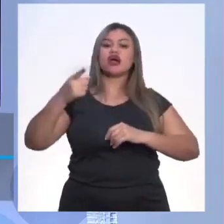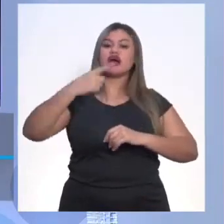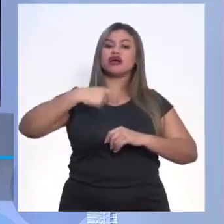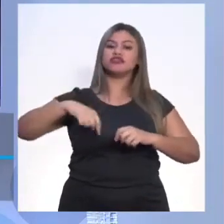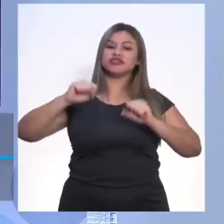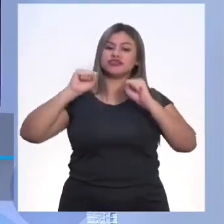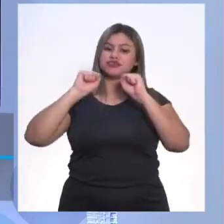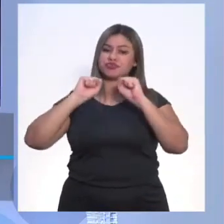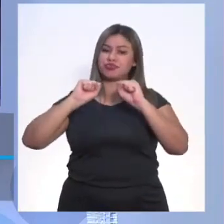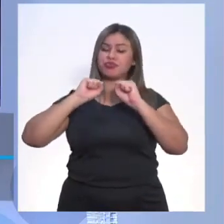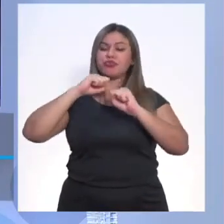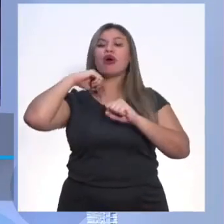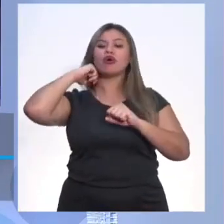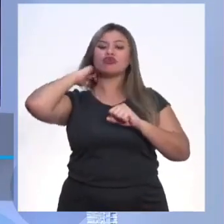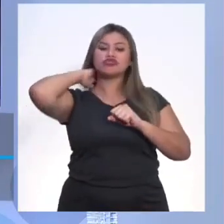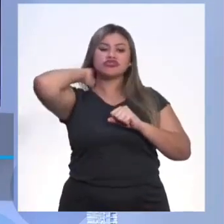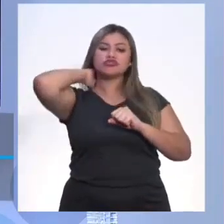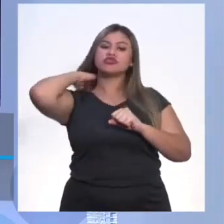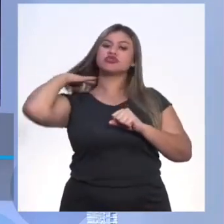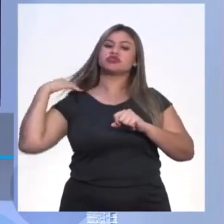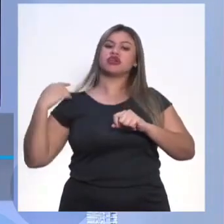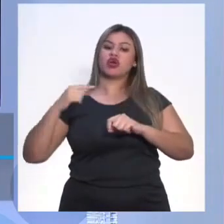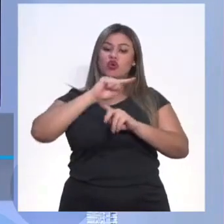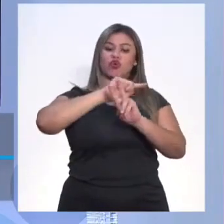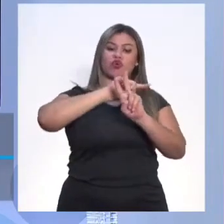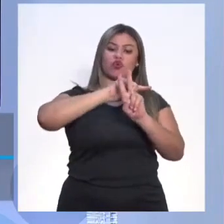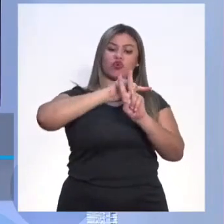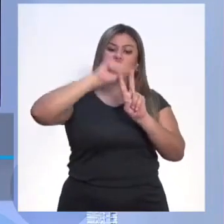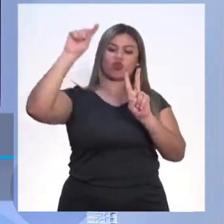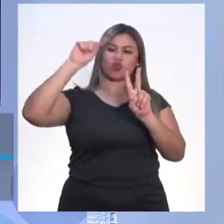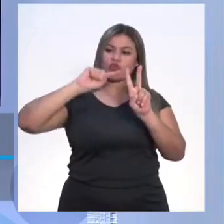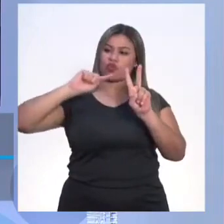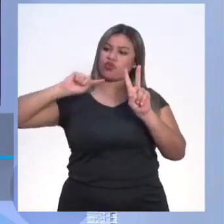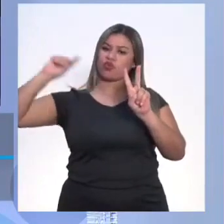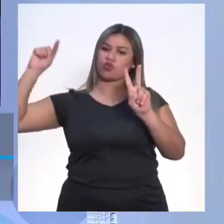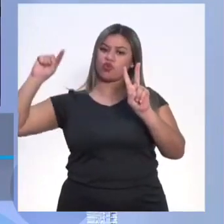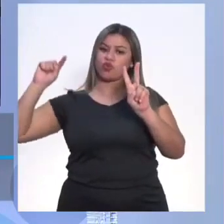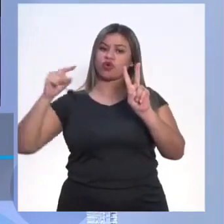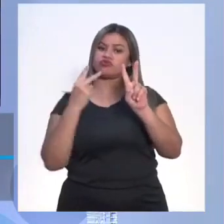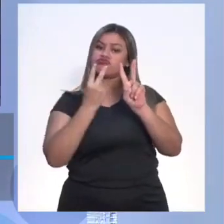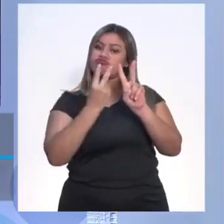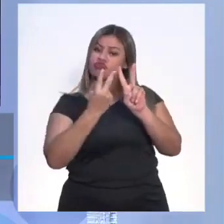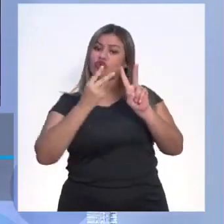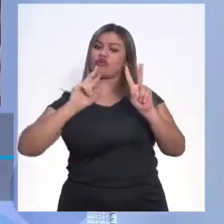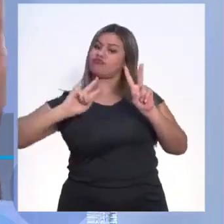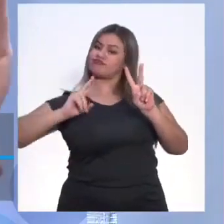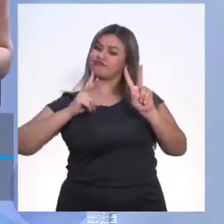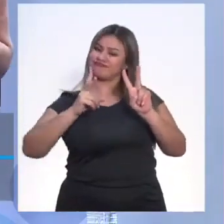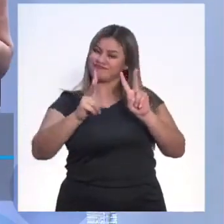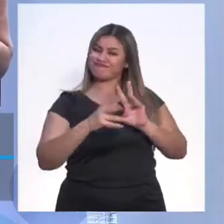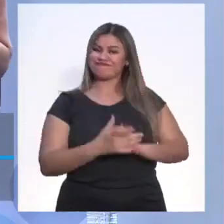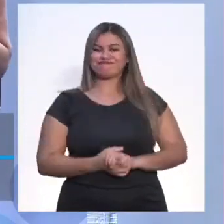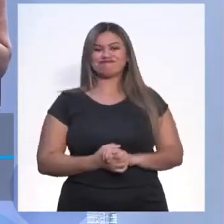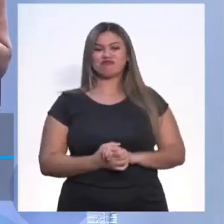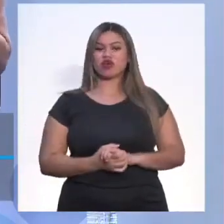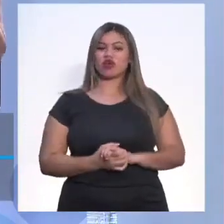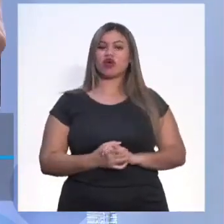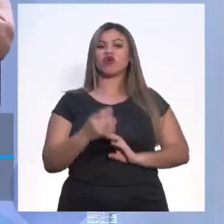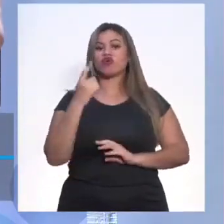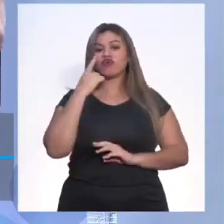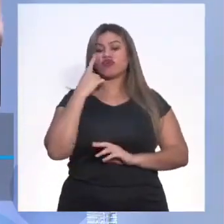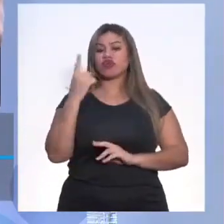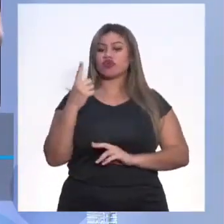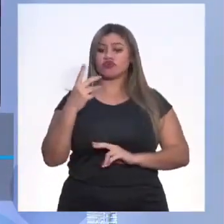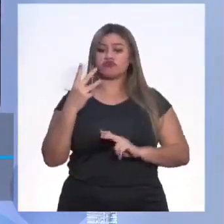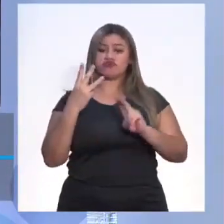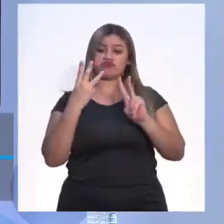pode simplificar e este número sai da raiz. Como estes outros dois